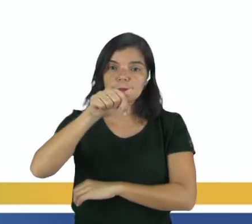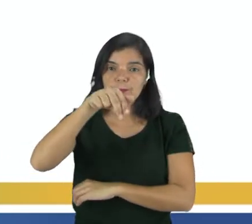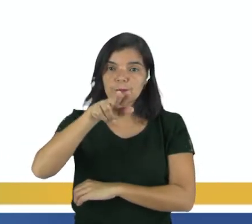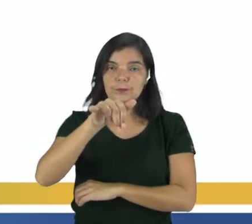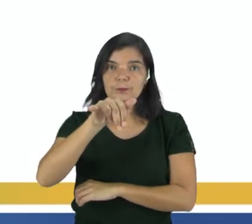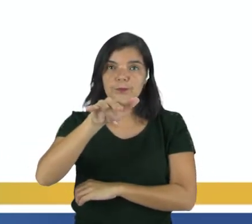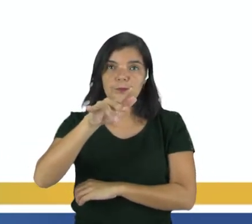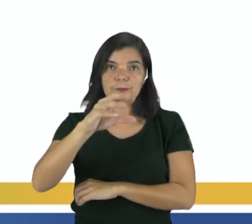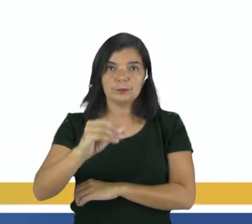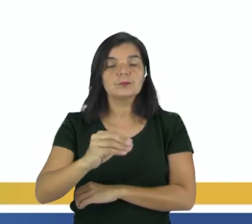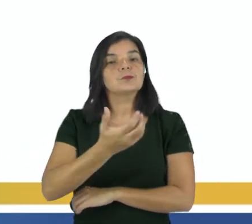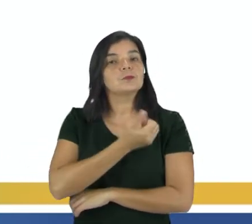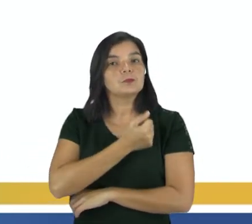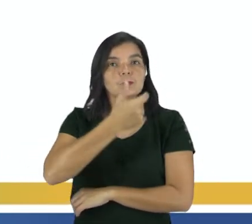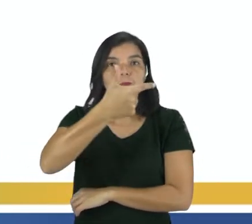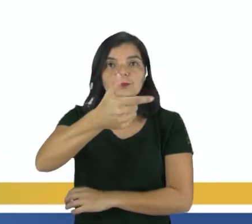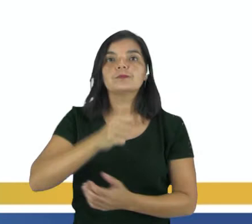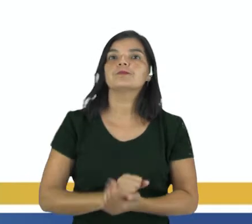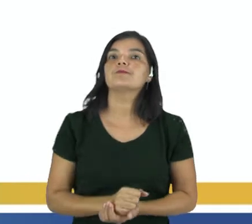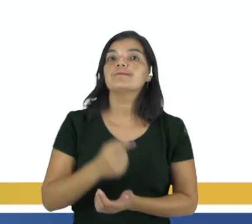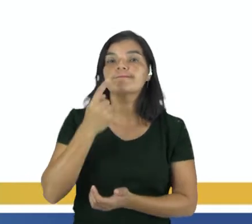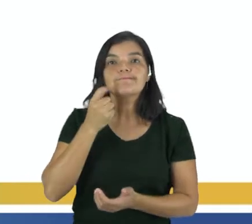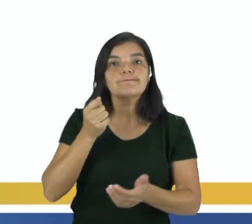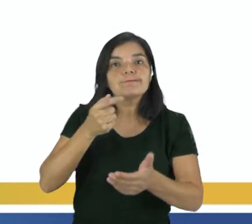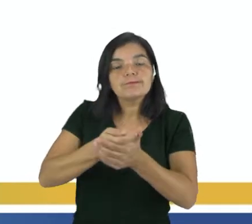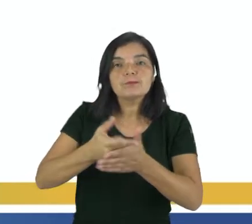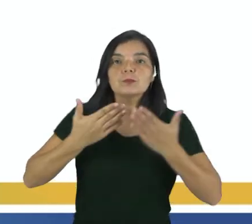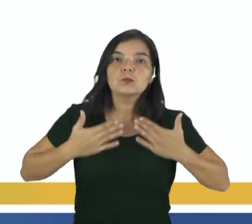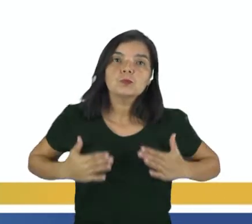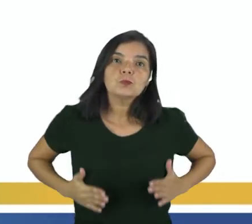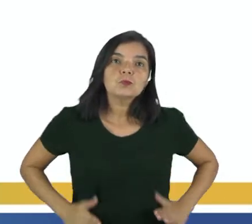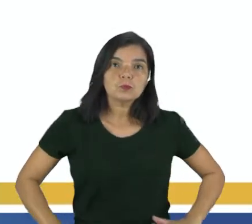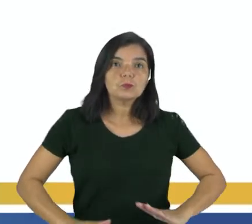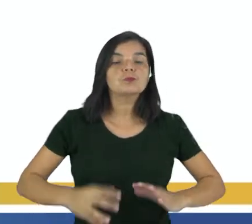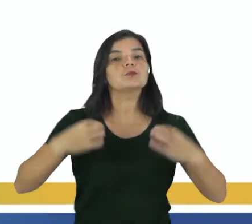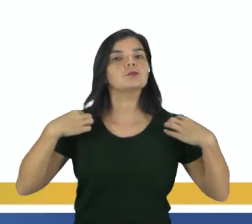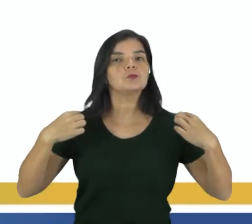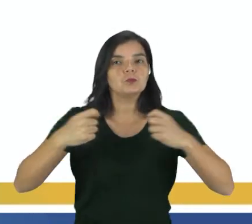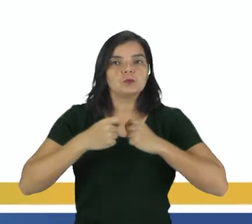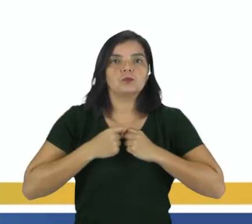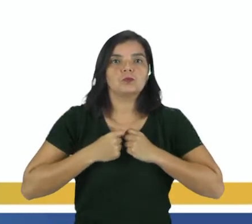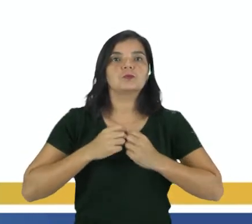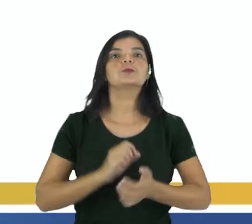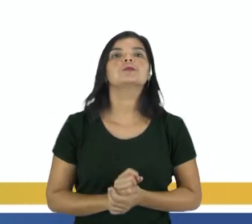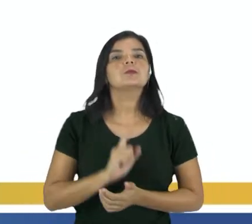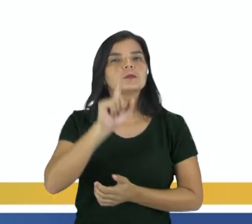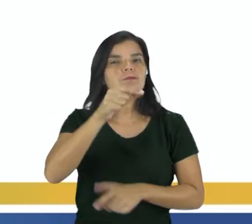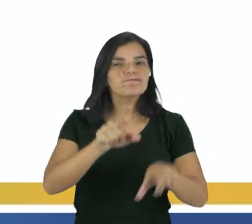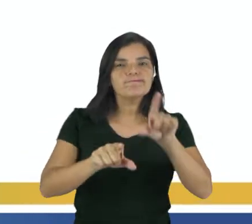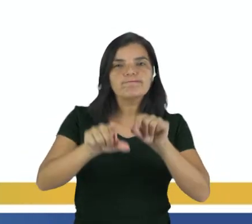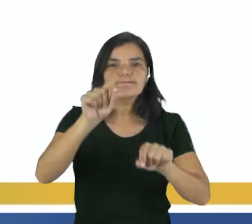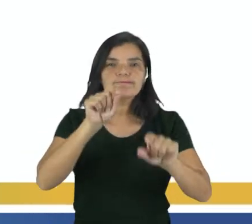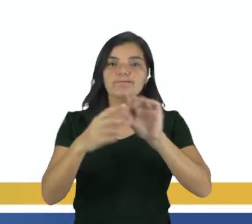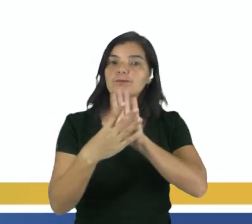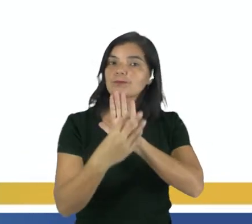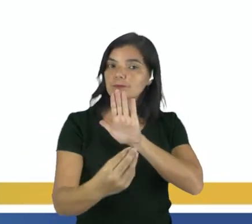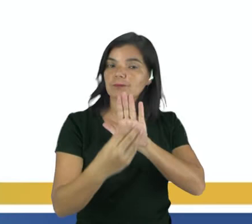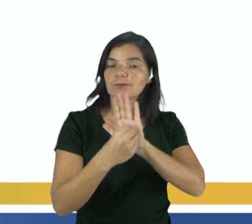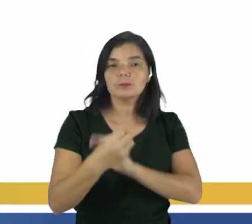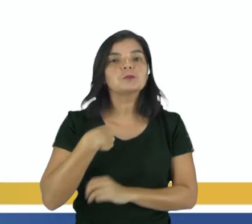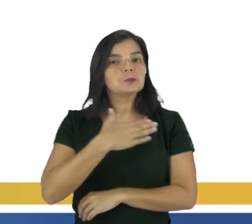do Equívoco, número 2, a fim de comprar um vestido e um terno. Após escolher os modelos